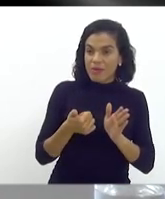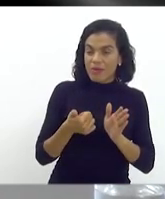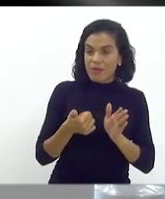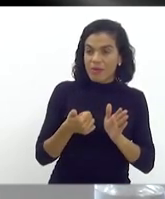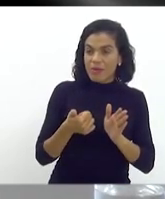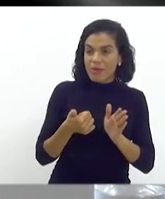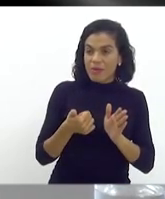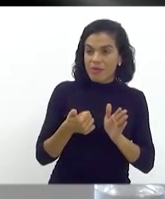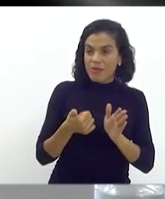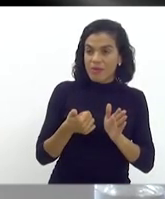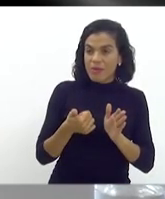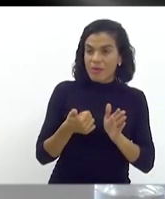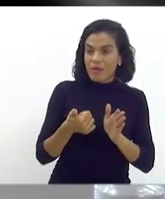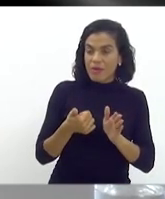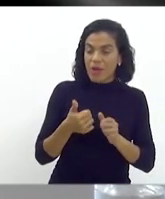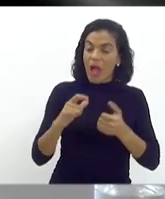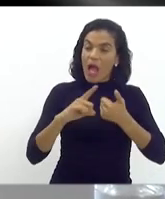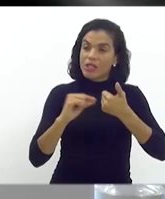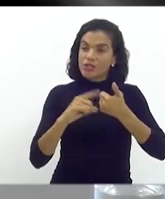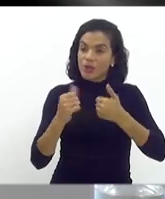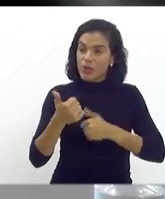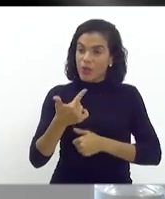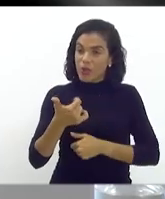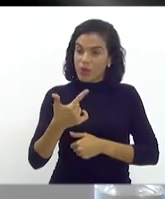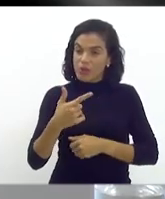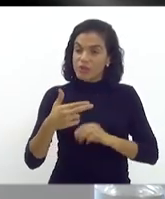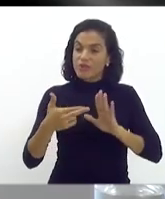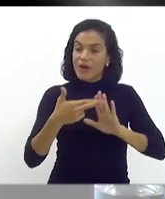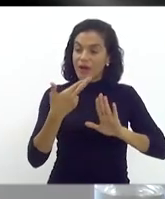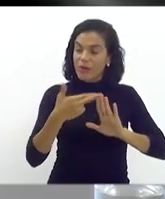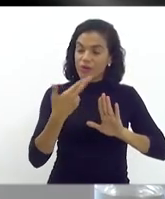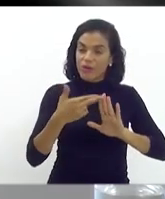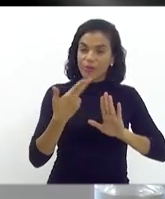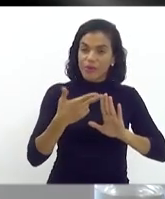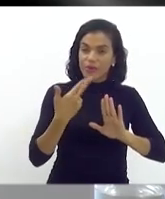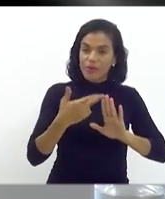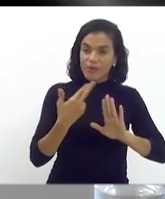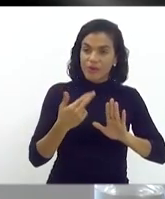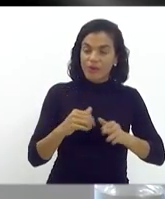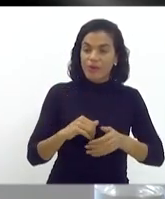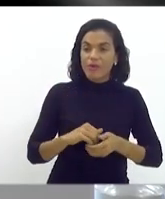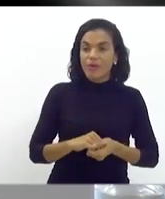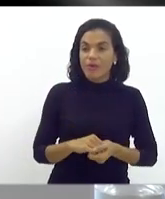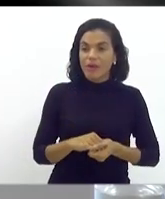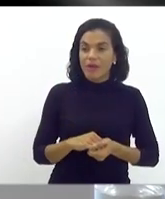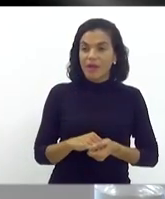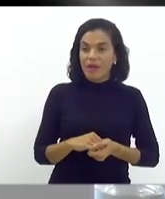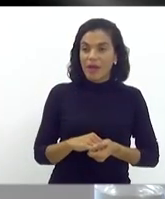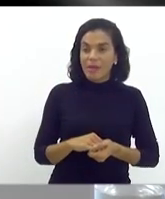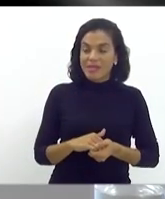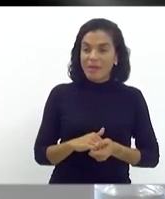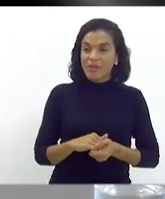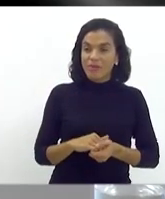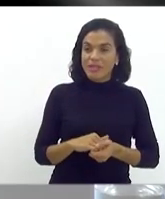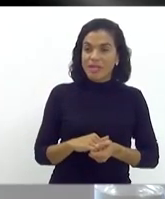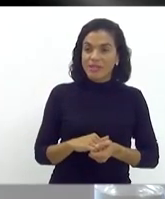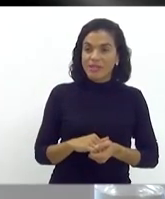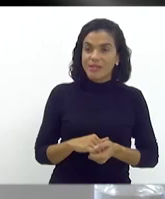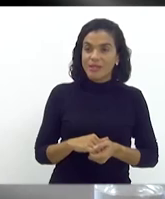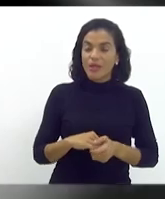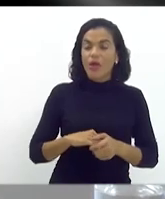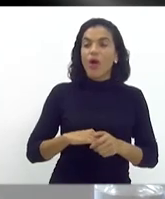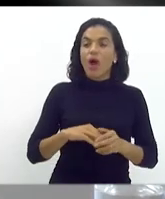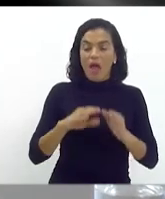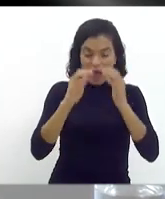de que o artigo 12 da resolução ele recomenda que o